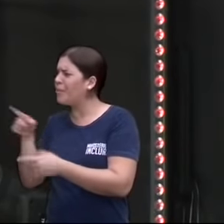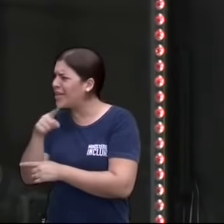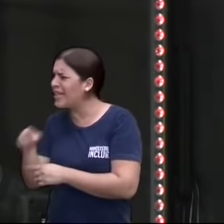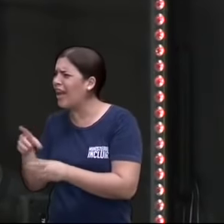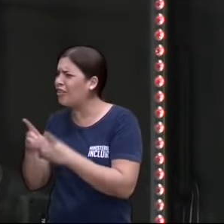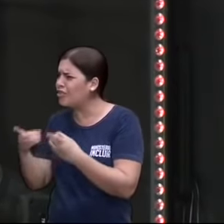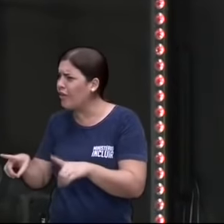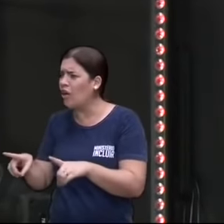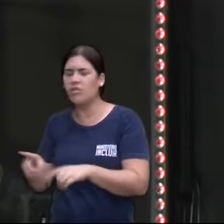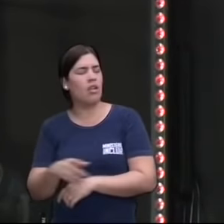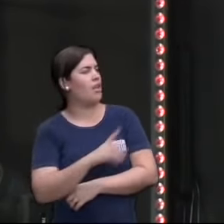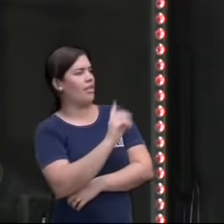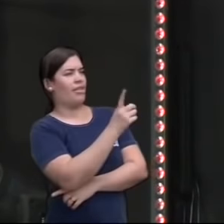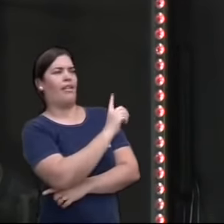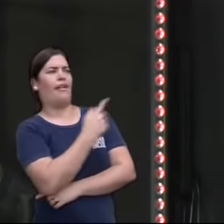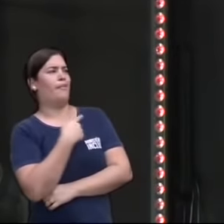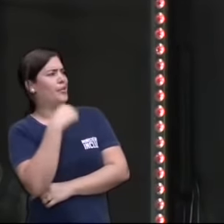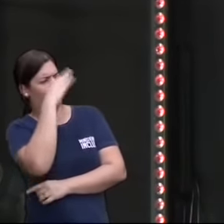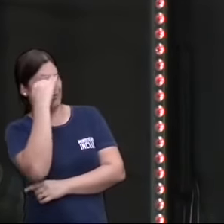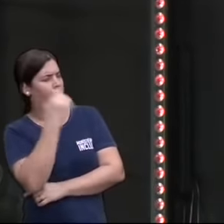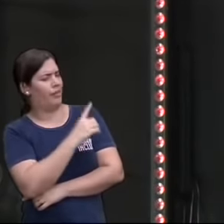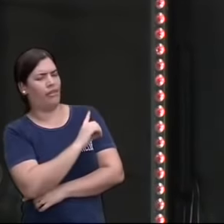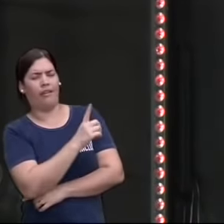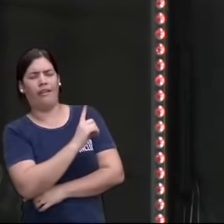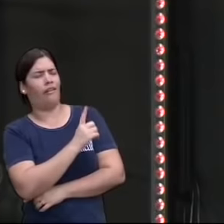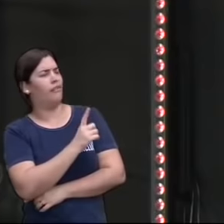Ele falou um monte de porcaria para a minha vida inteira.